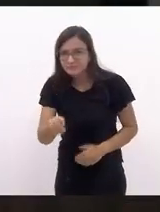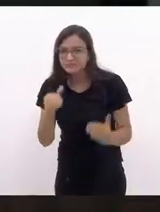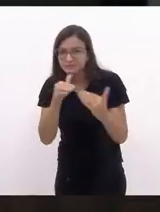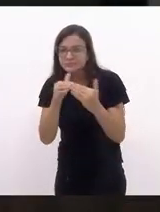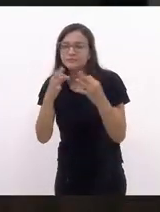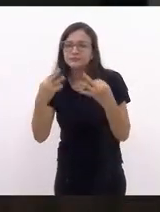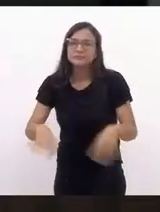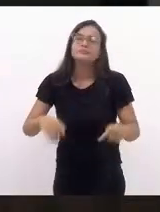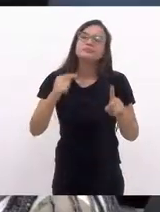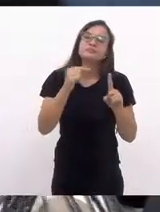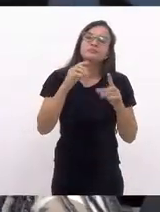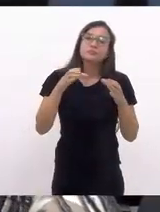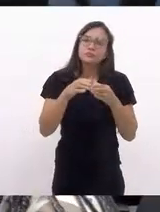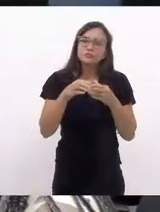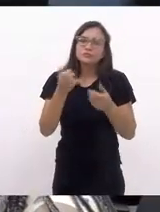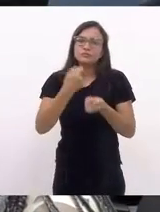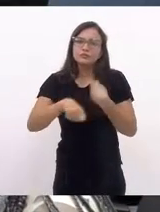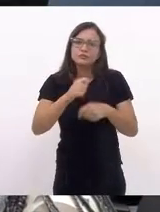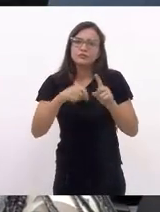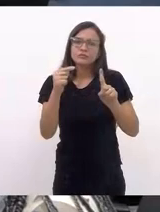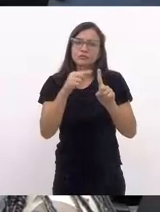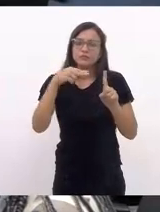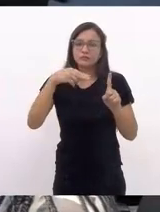Deputado Noel de Carvalho